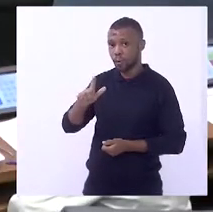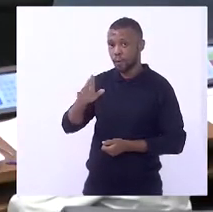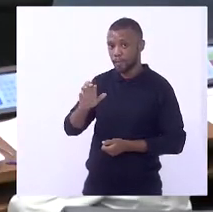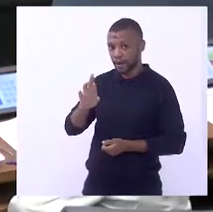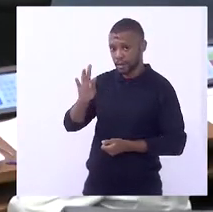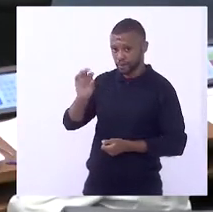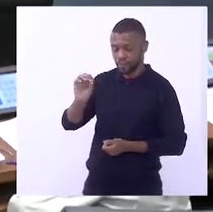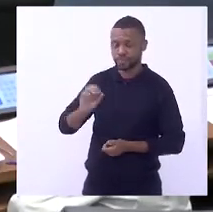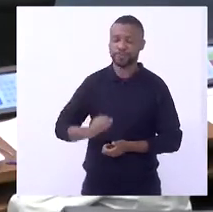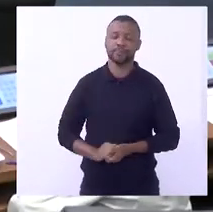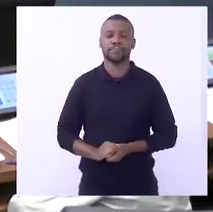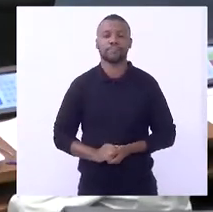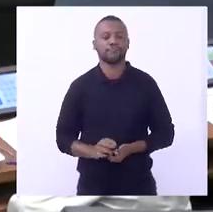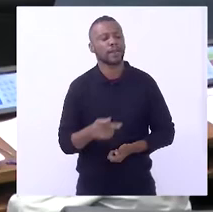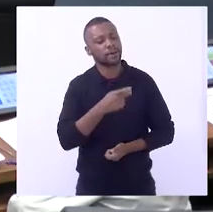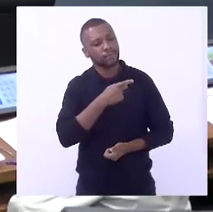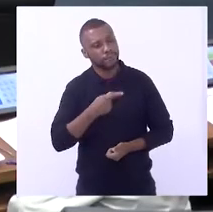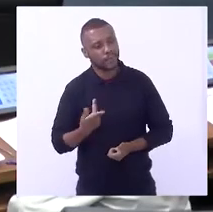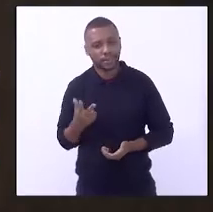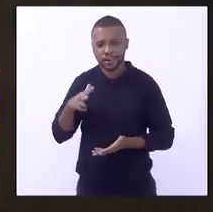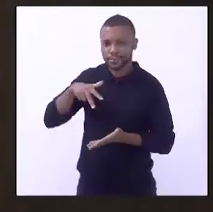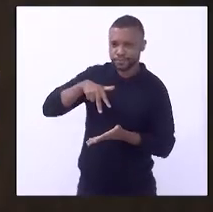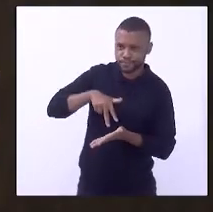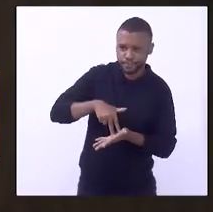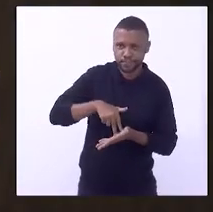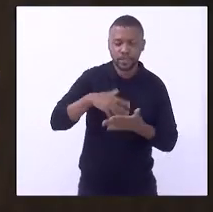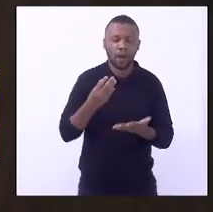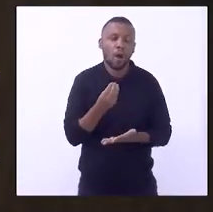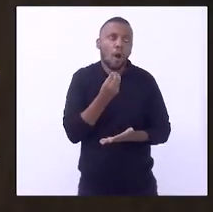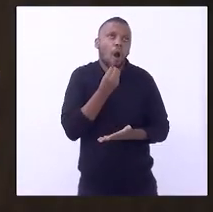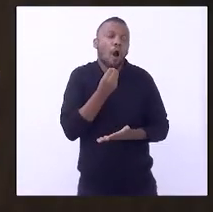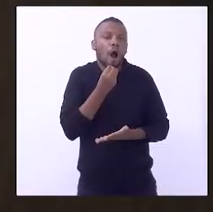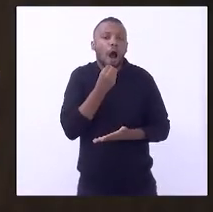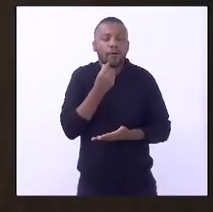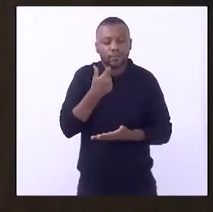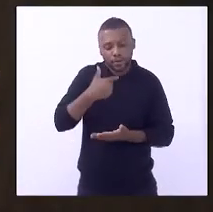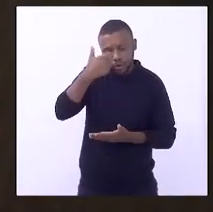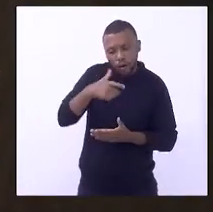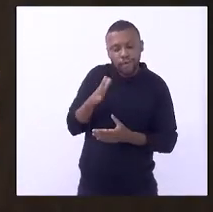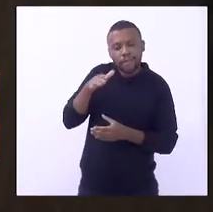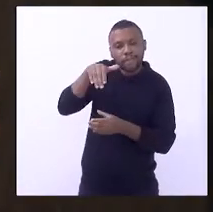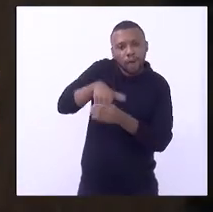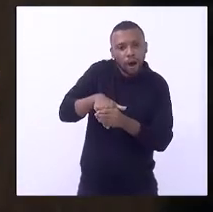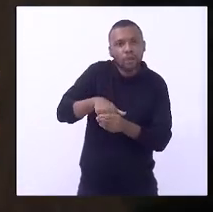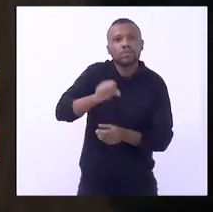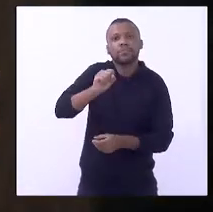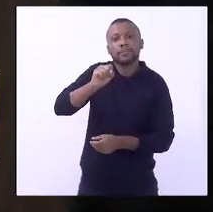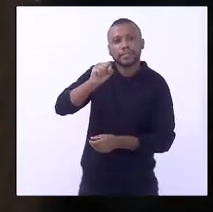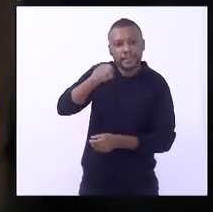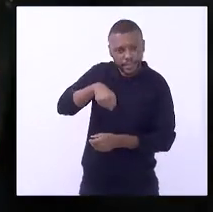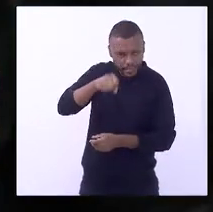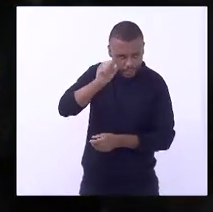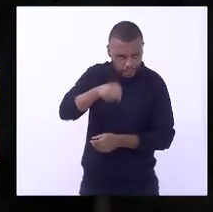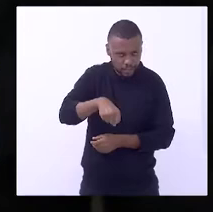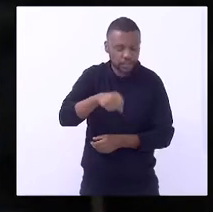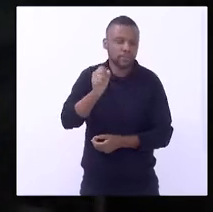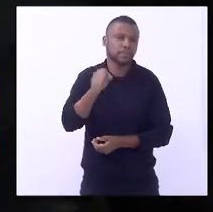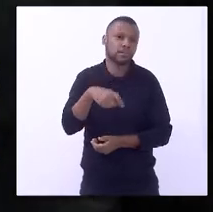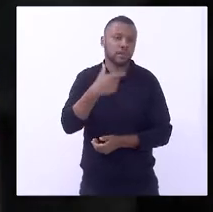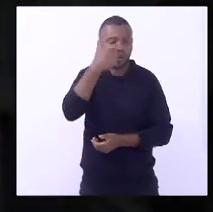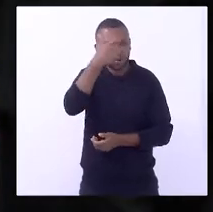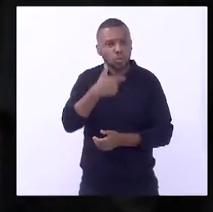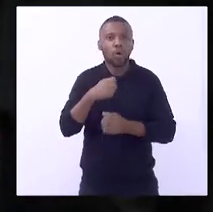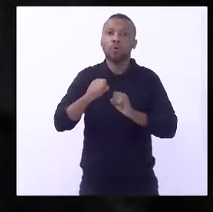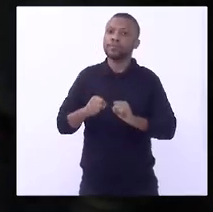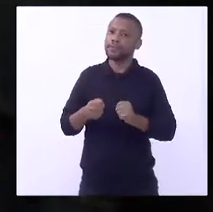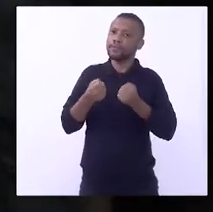presidente, por óbvio que o meu voto é sim, por ser um